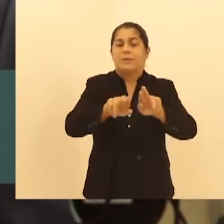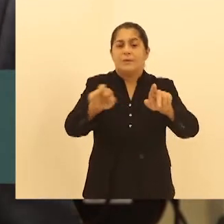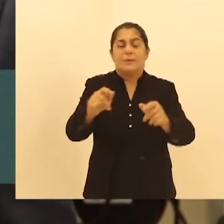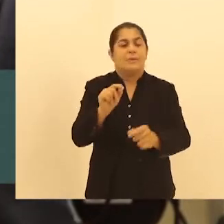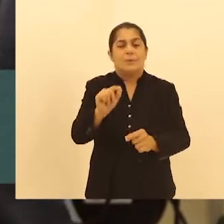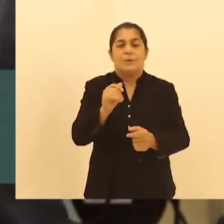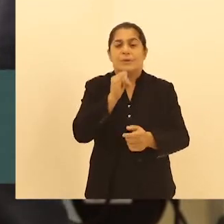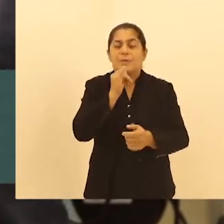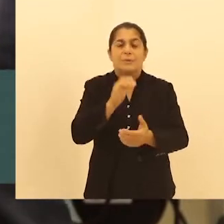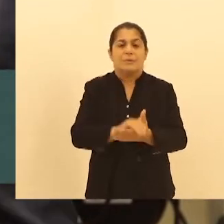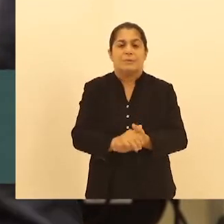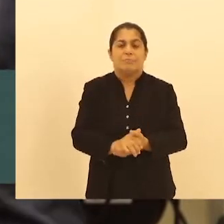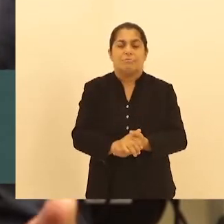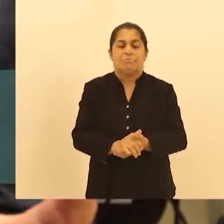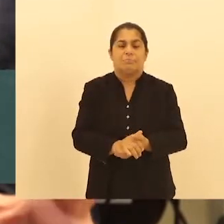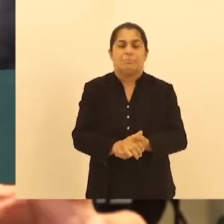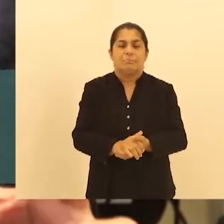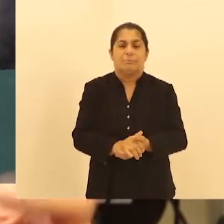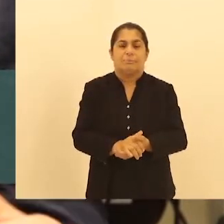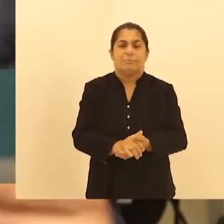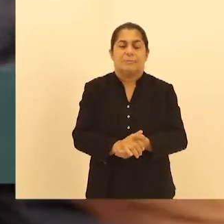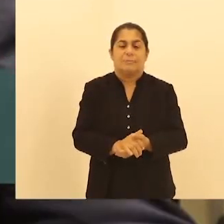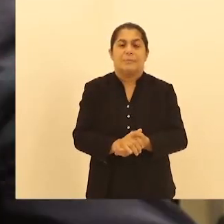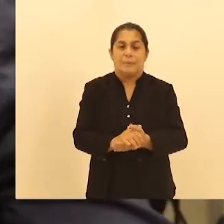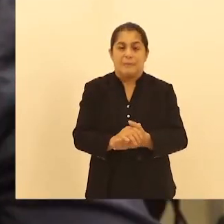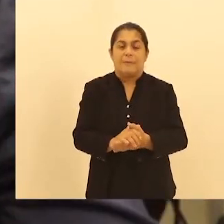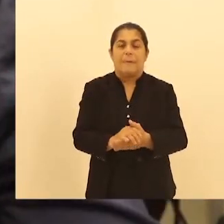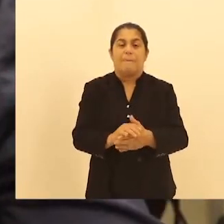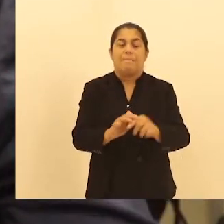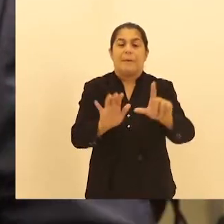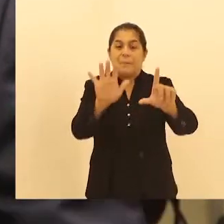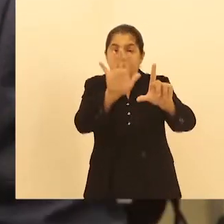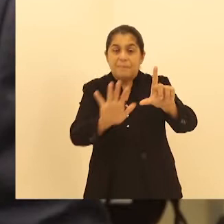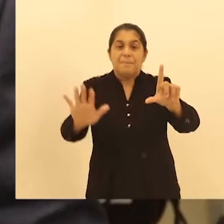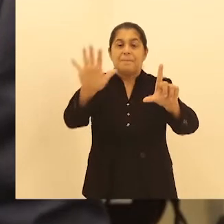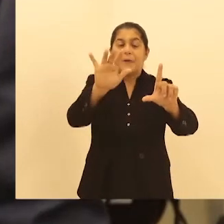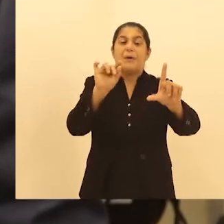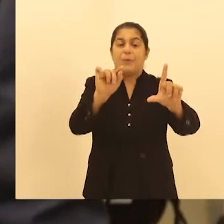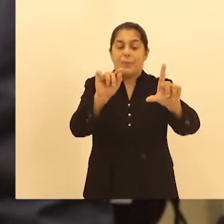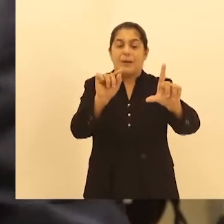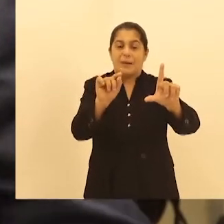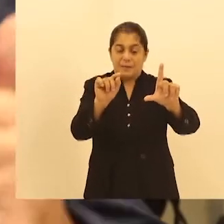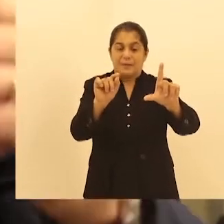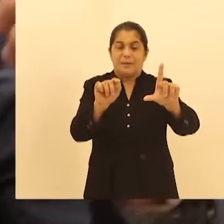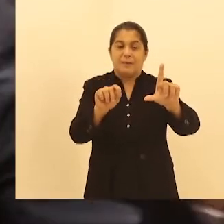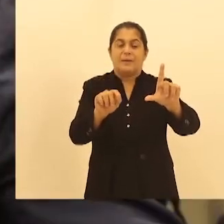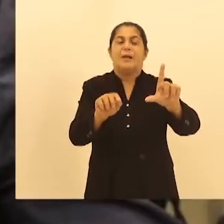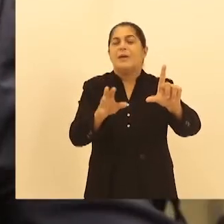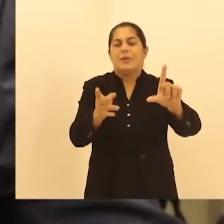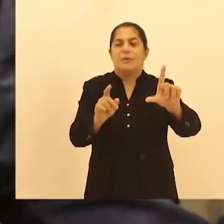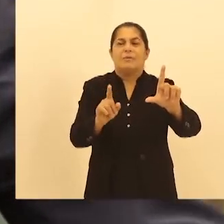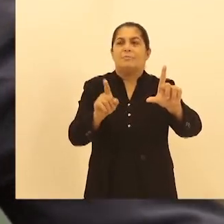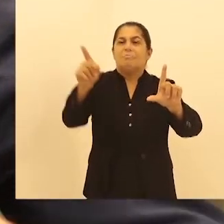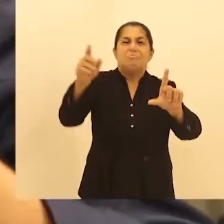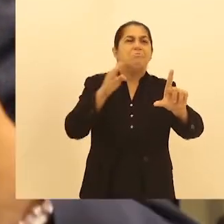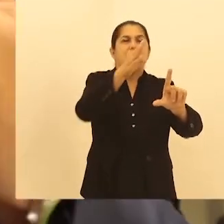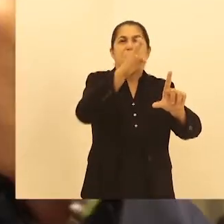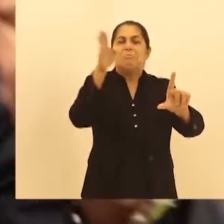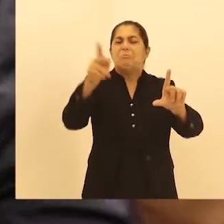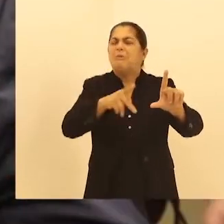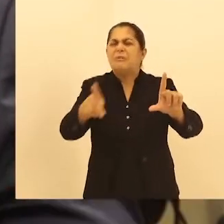a partir do momento em que a gente utiliza a plataforma mundo a gente vai evitar deslocamentos